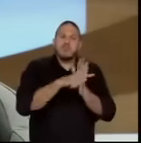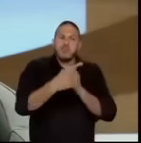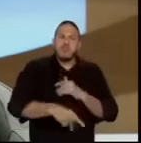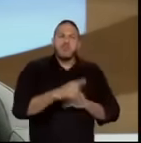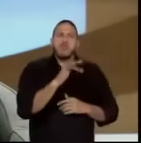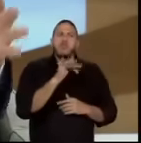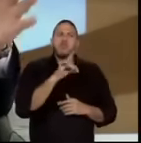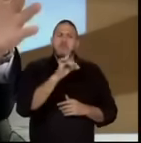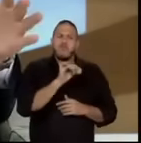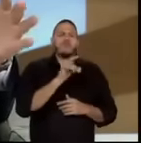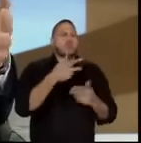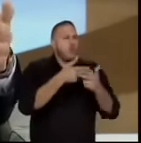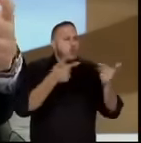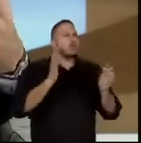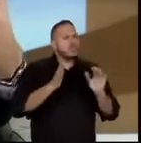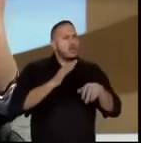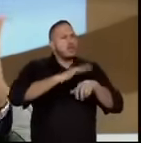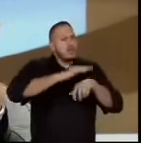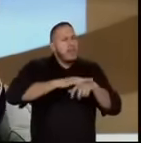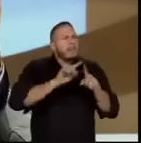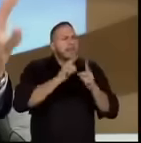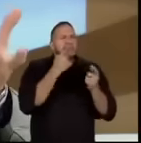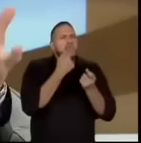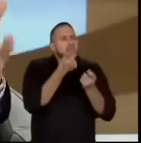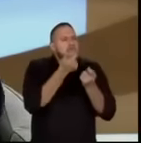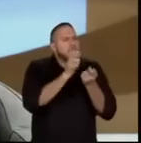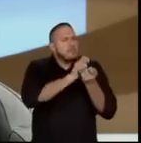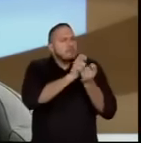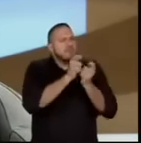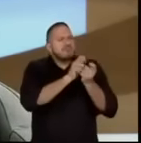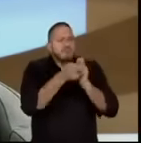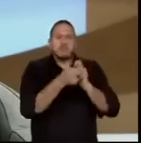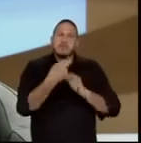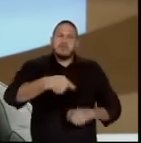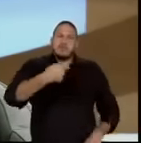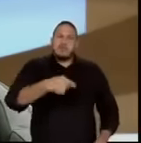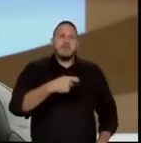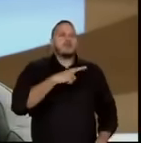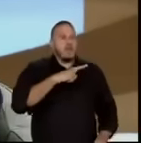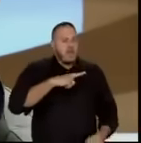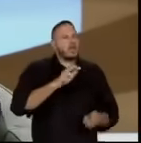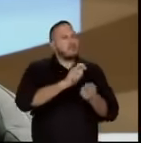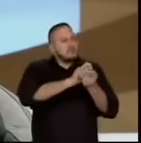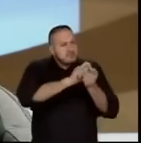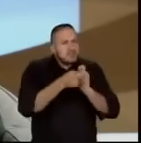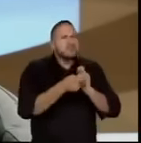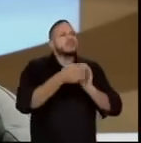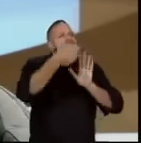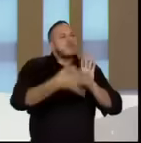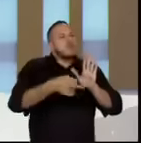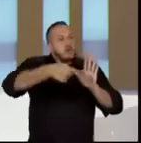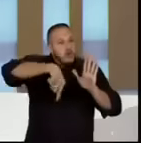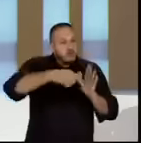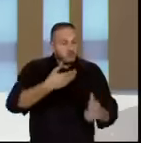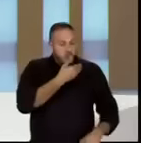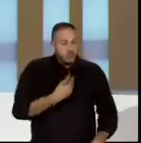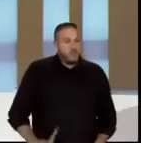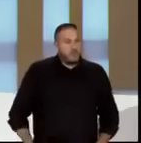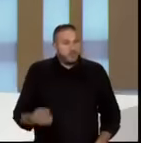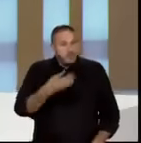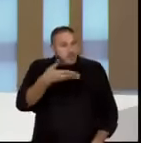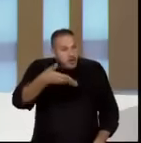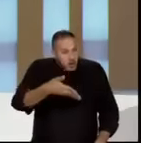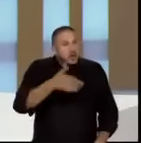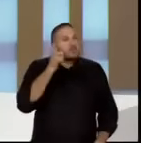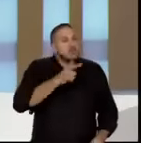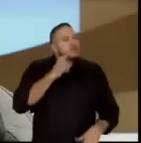sendo feitas, porém com uma adaptação que tem que haver algum grau de discricionariedade para um governo eleito poder fazer algum